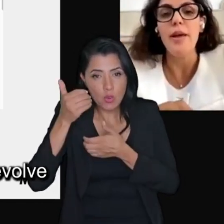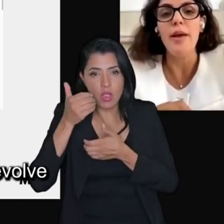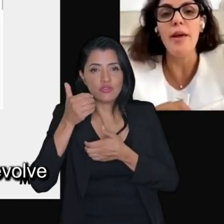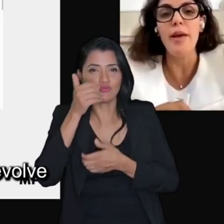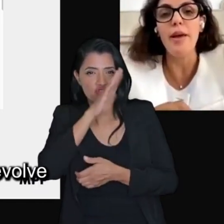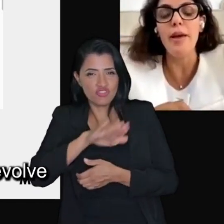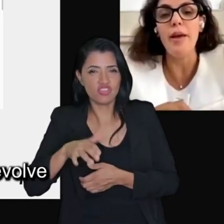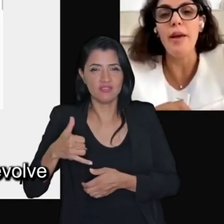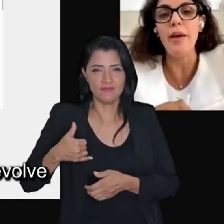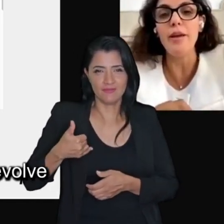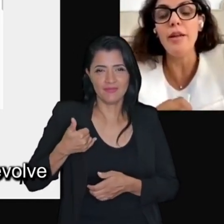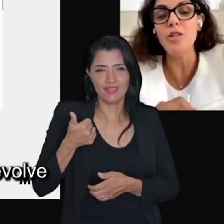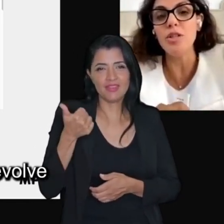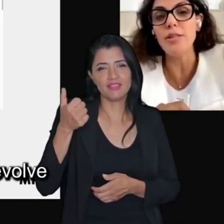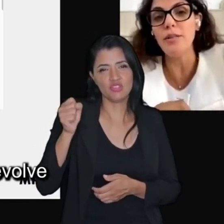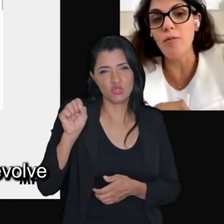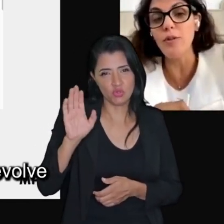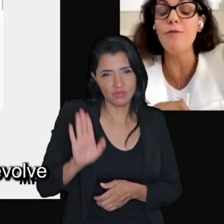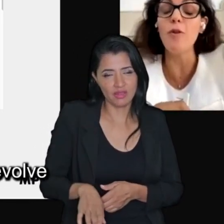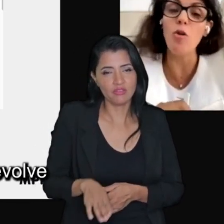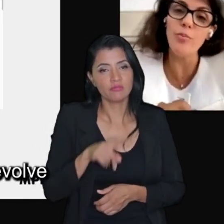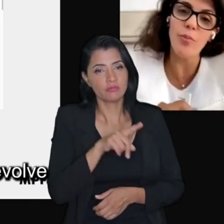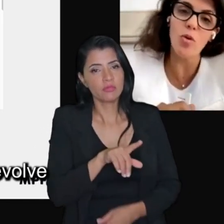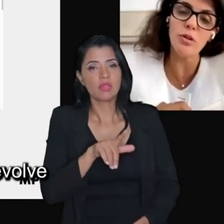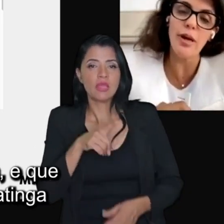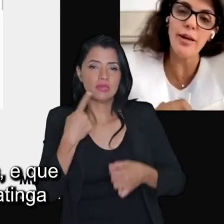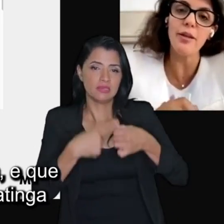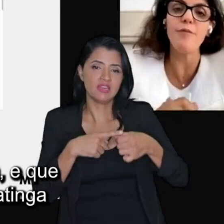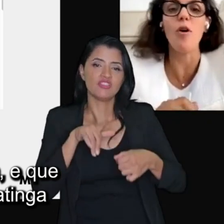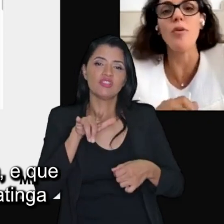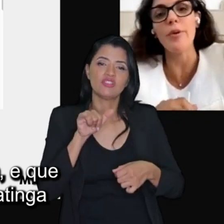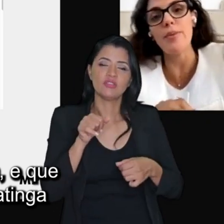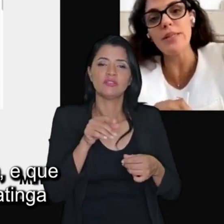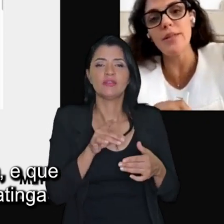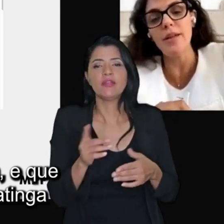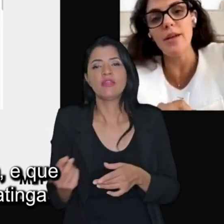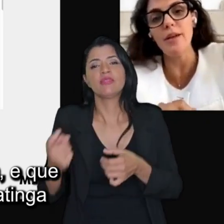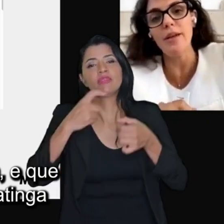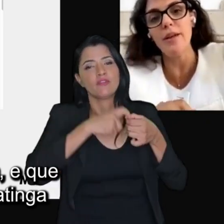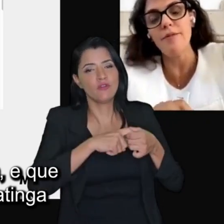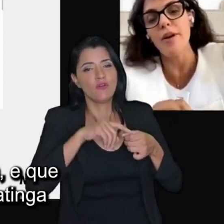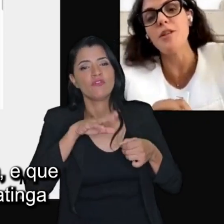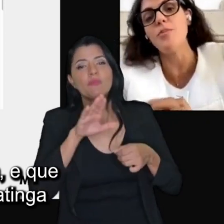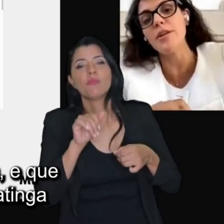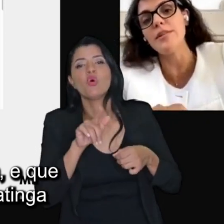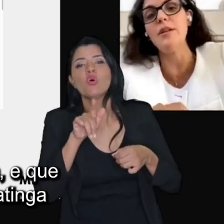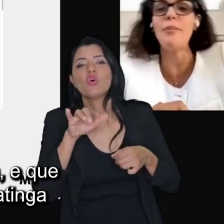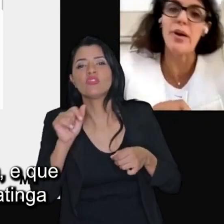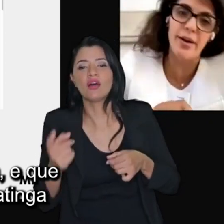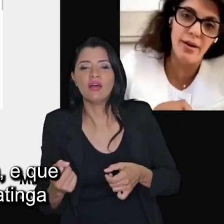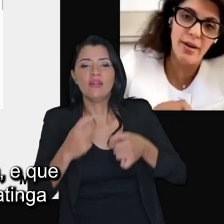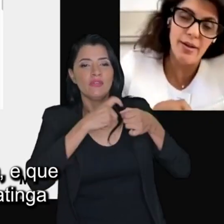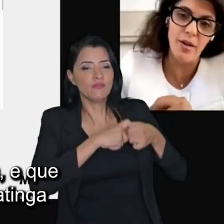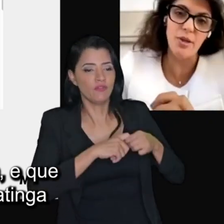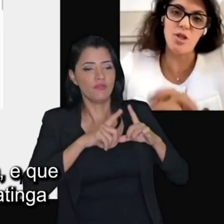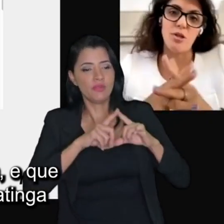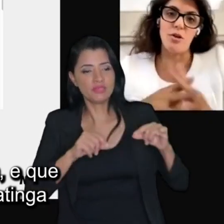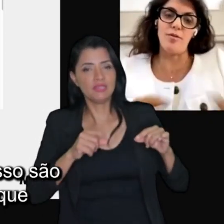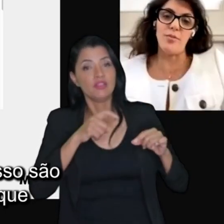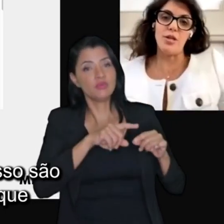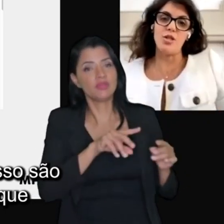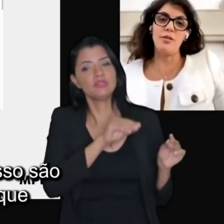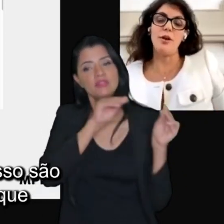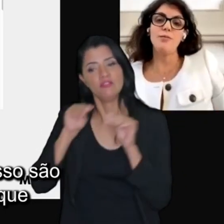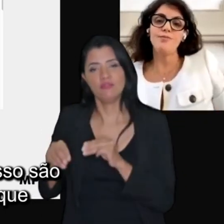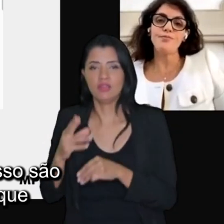né? E Letícia, então, que devolve para Bogotá, que devolve para Brasília e que vai de Brasília para